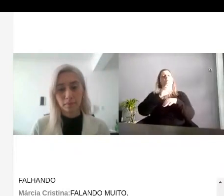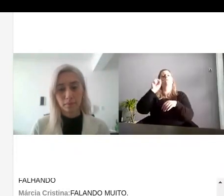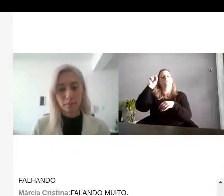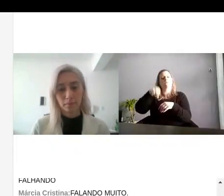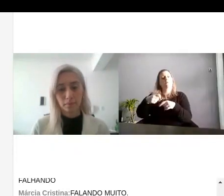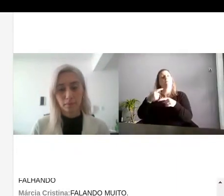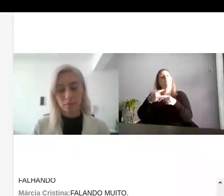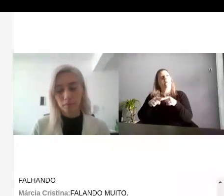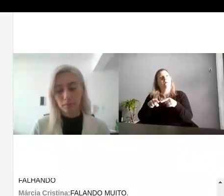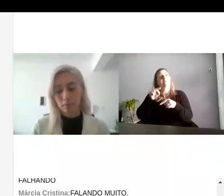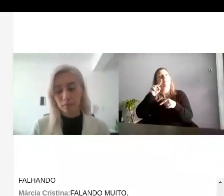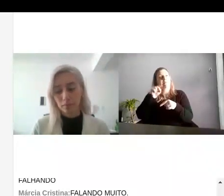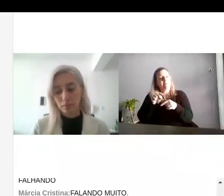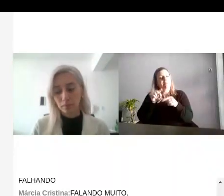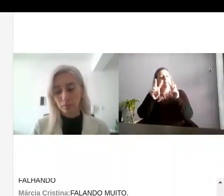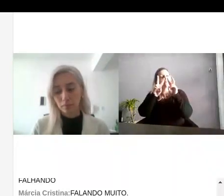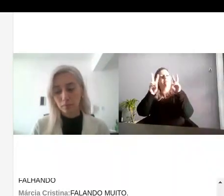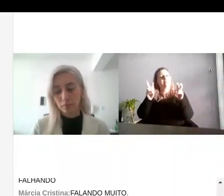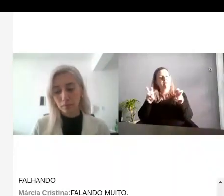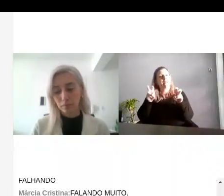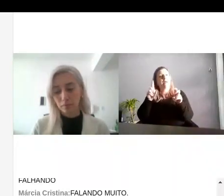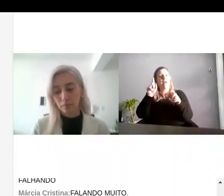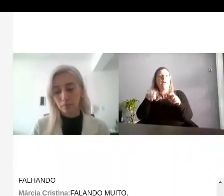uma questão da organização, uma questão